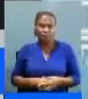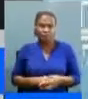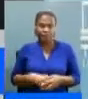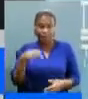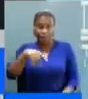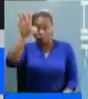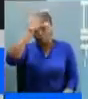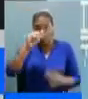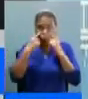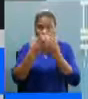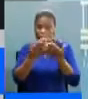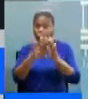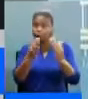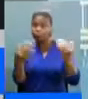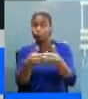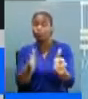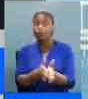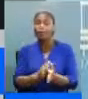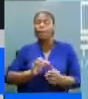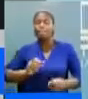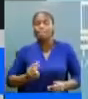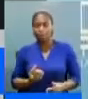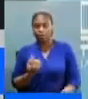aqui a sua total abertura para